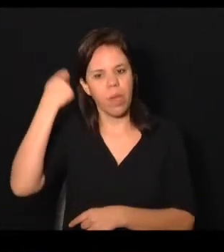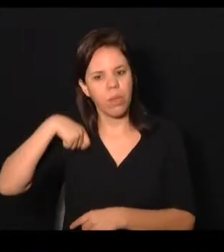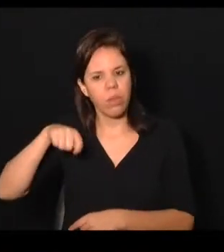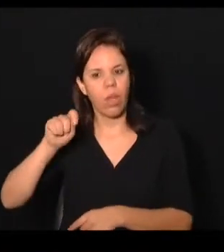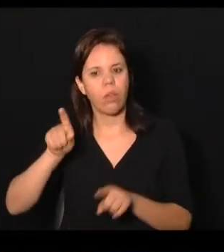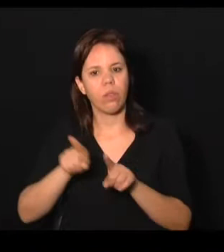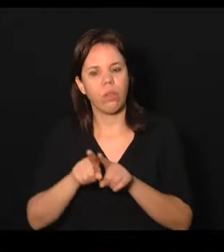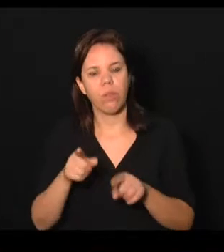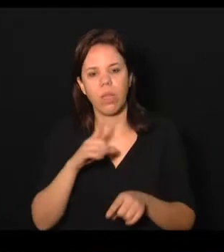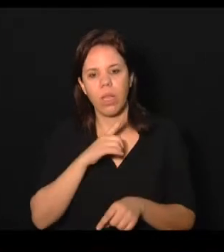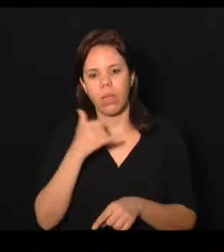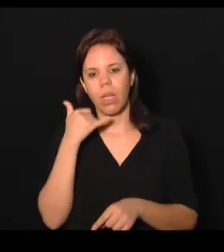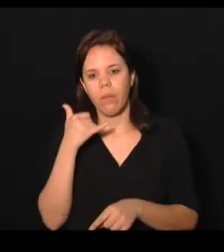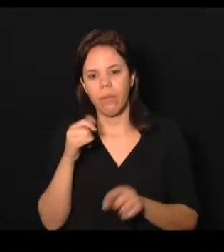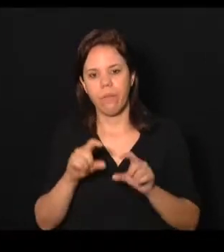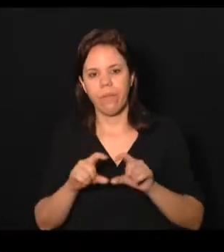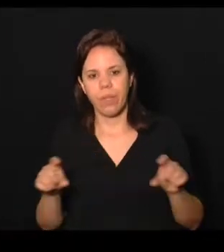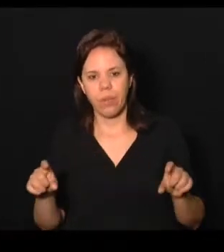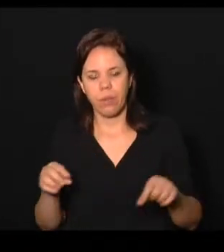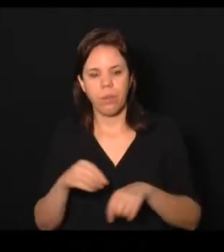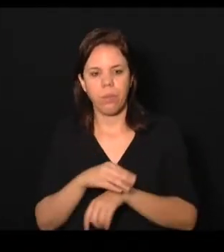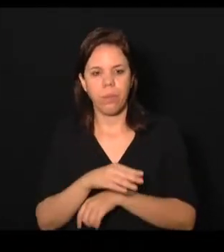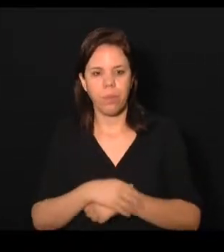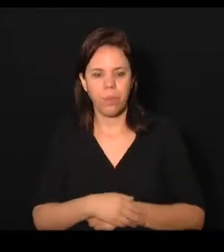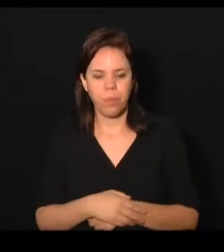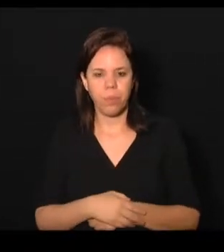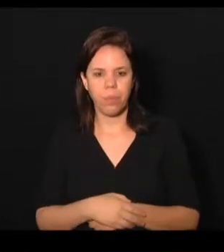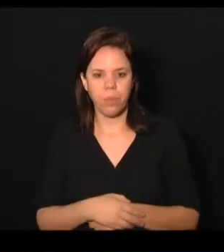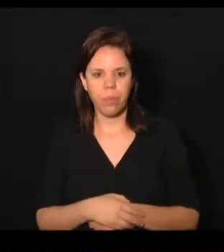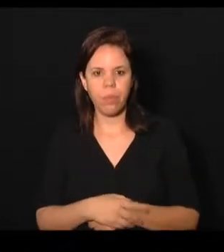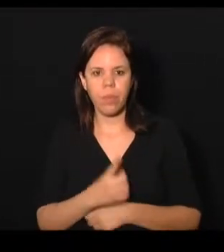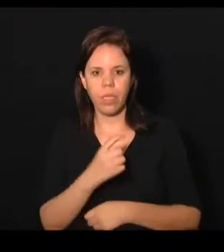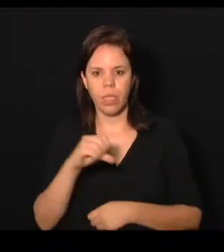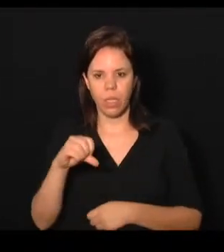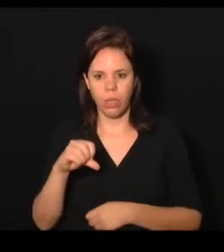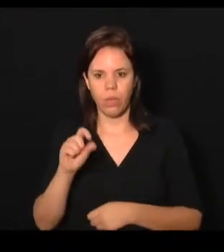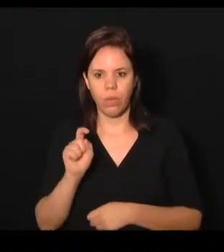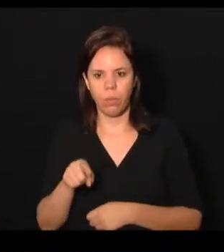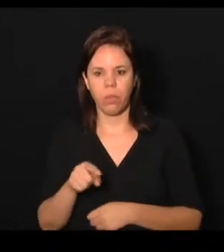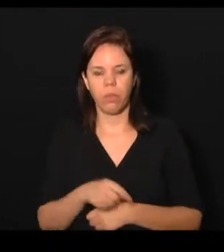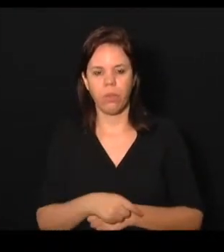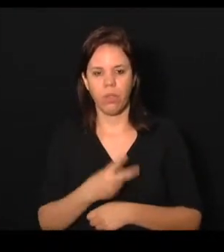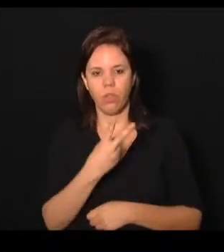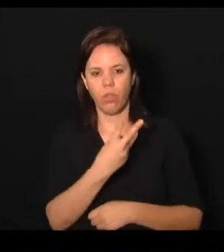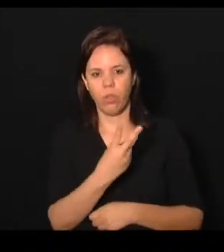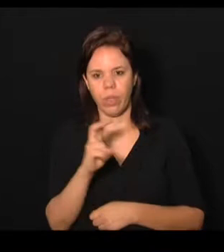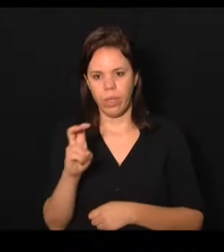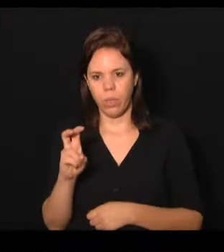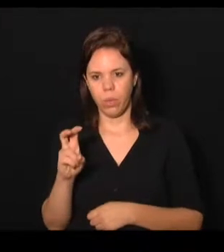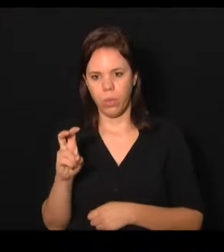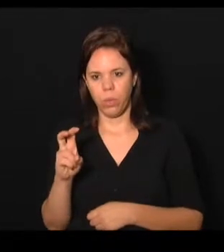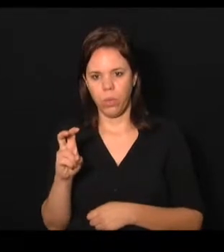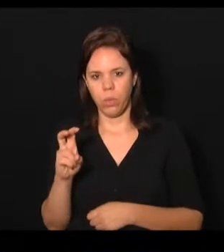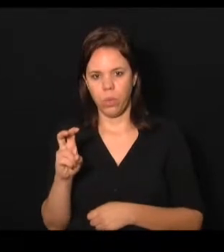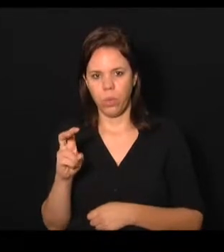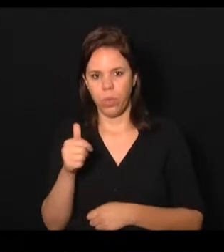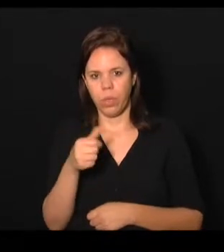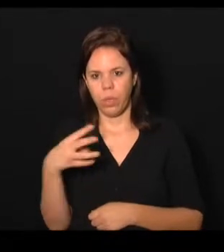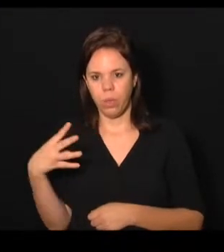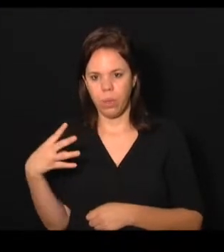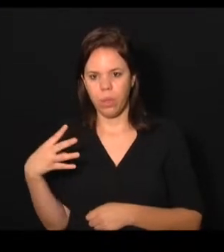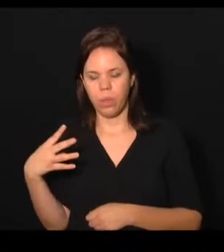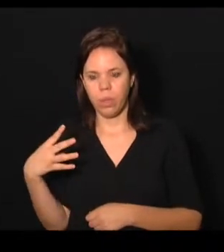telefone também que eu acho que é importante passar, que é 19 25